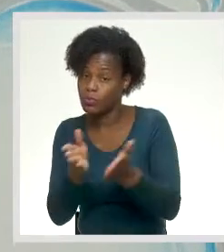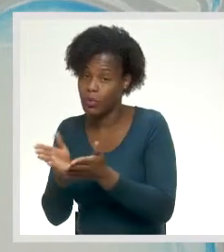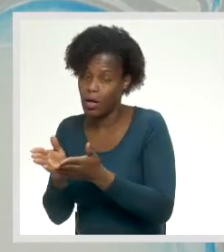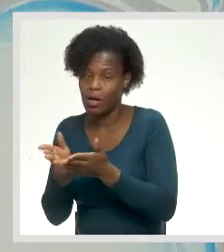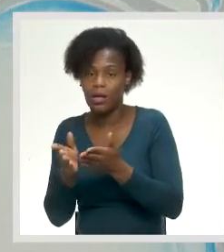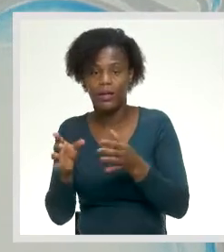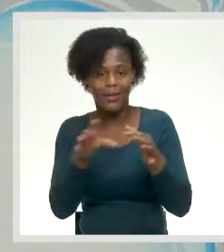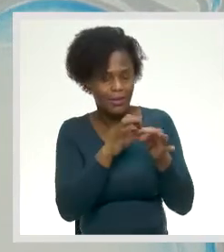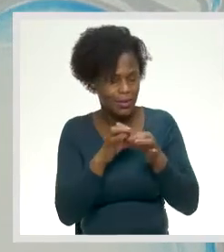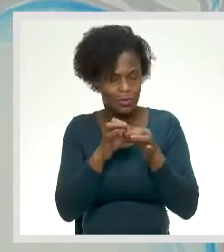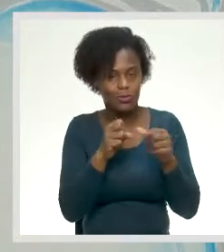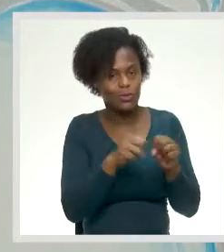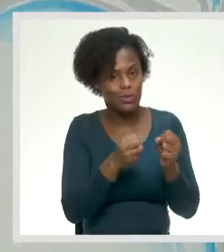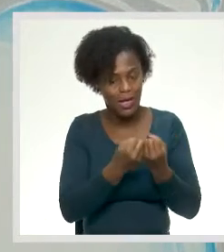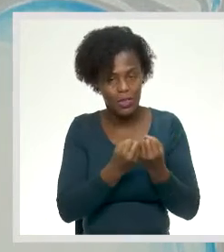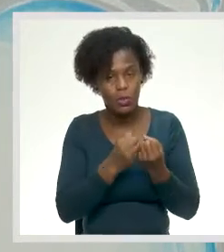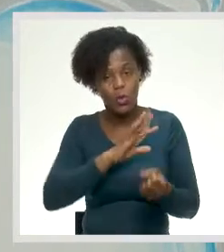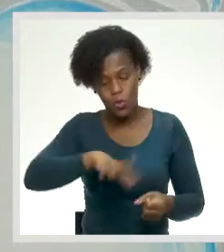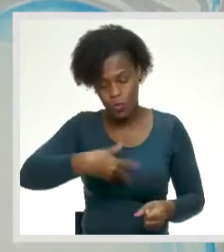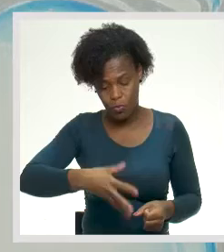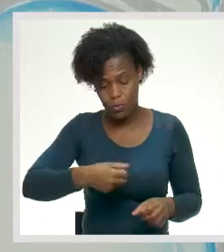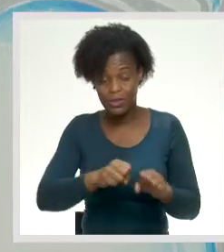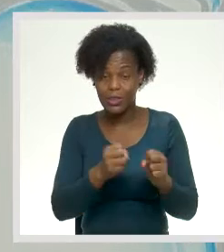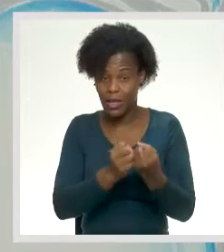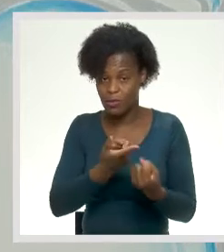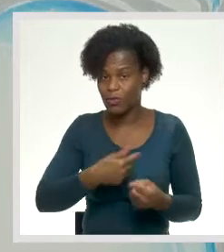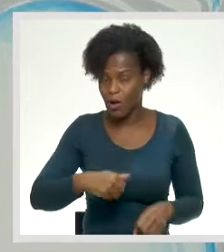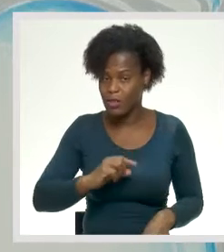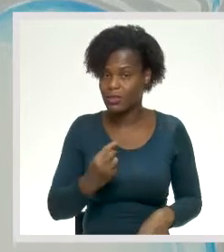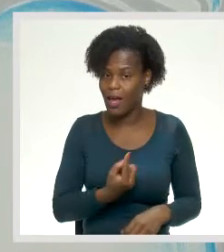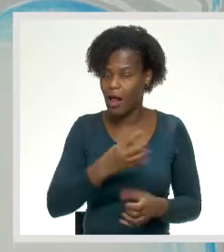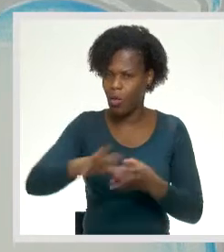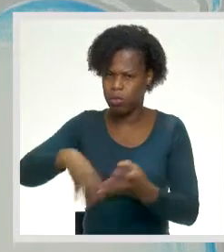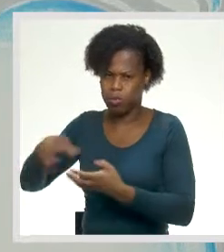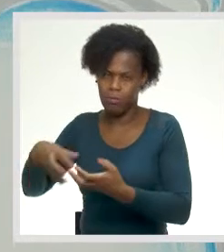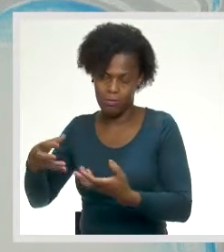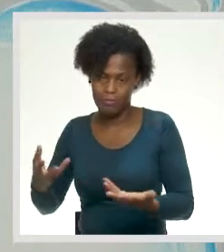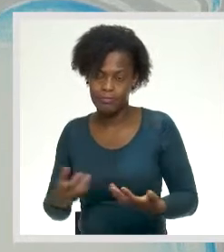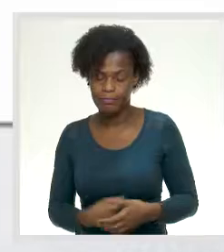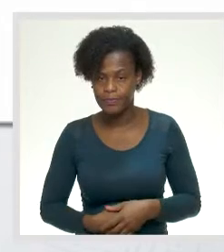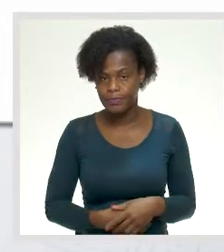as relações sociais, o mundo, a nossa sociedade seria um caos.